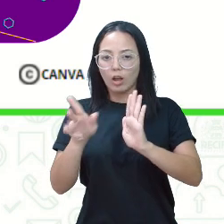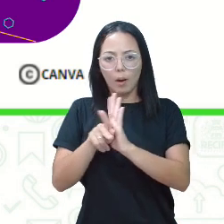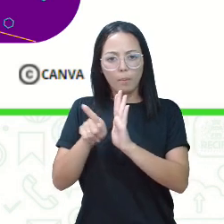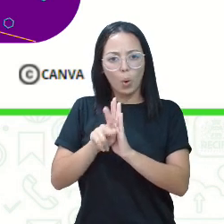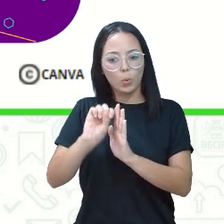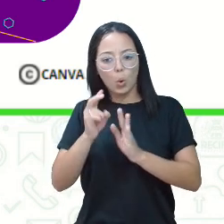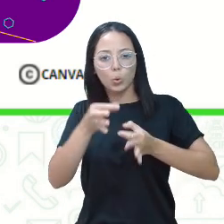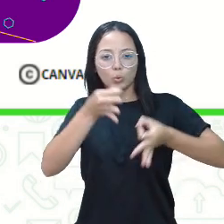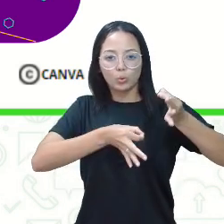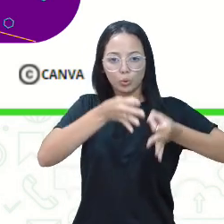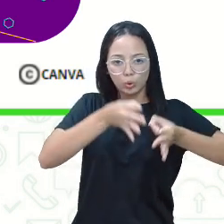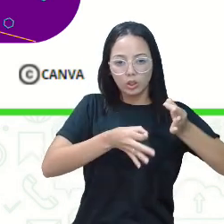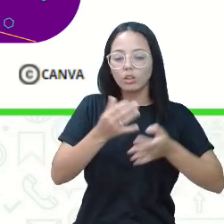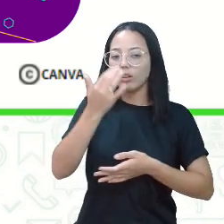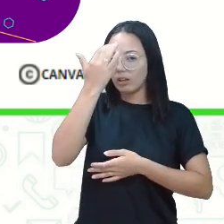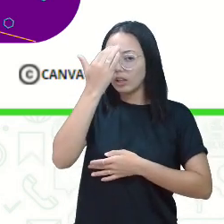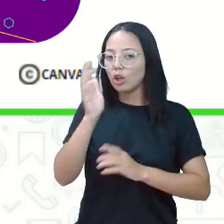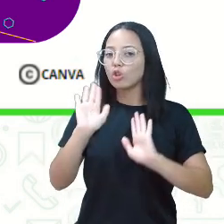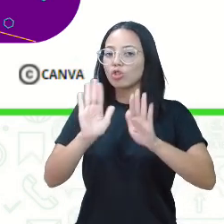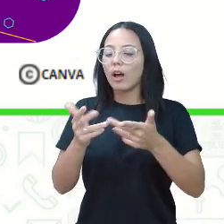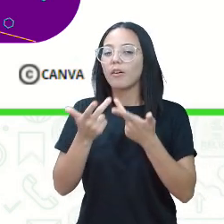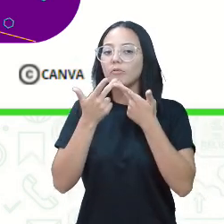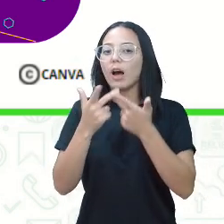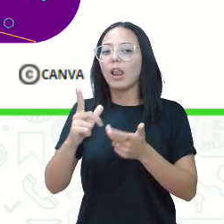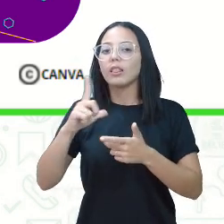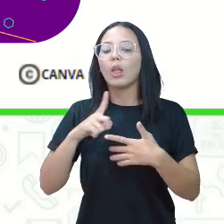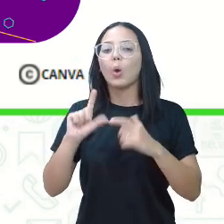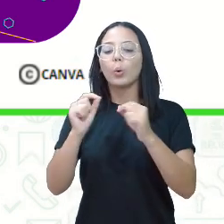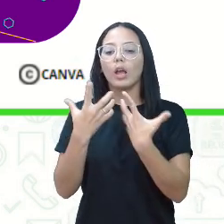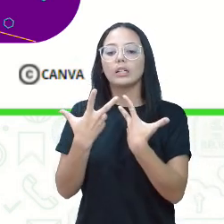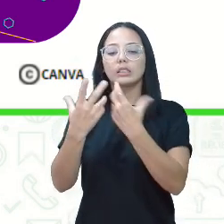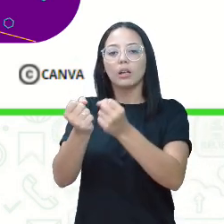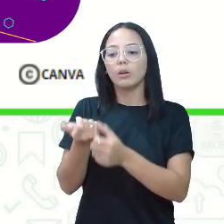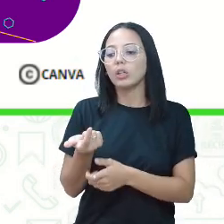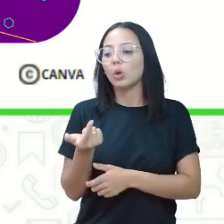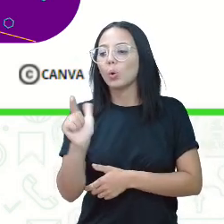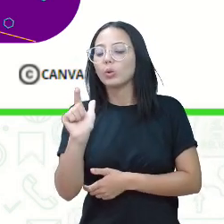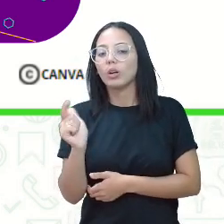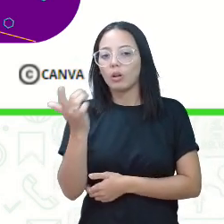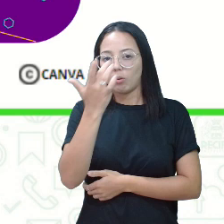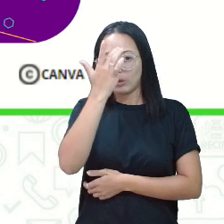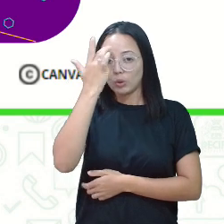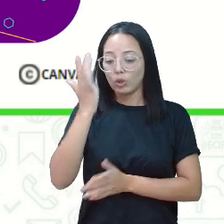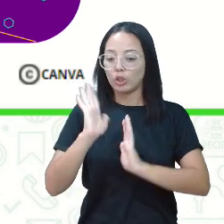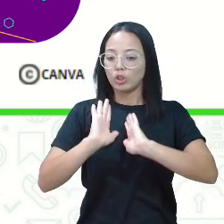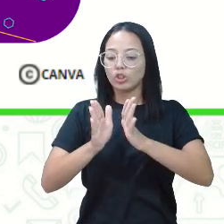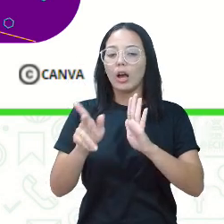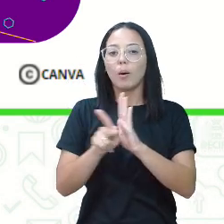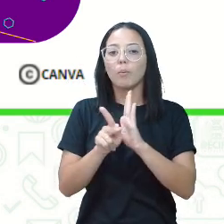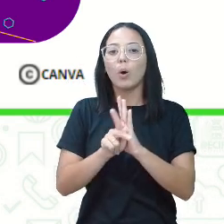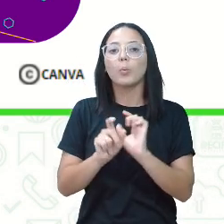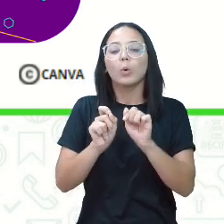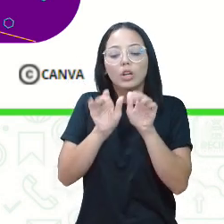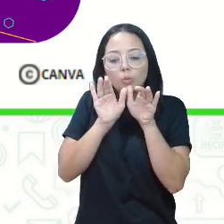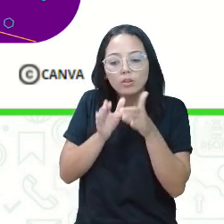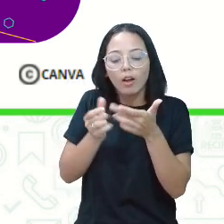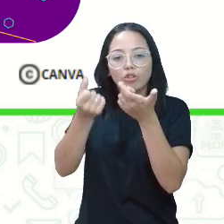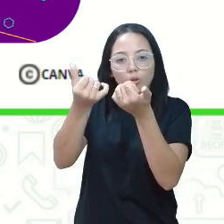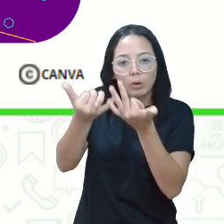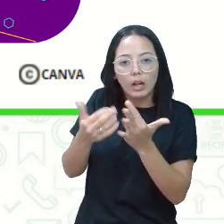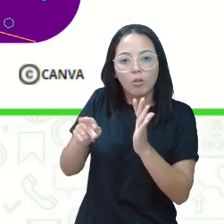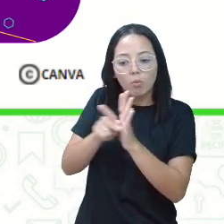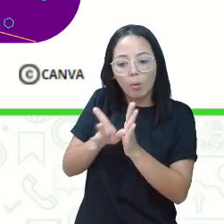ou jurídica, né, declara ter recebido de outrem, né, que está especificado ali